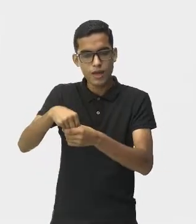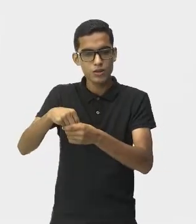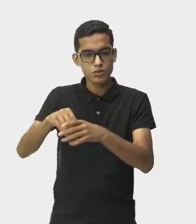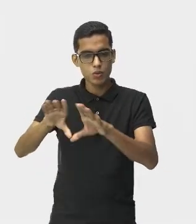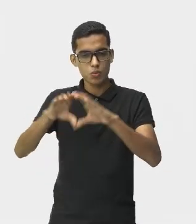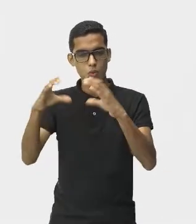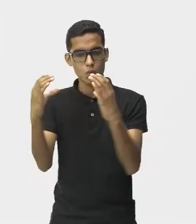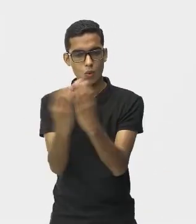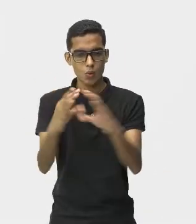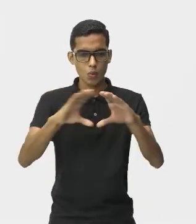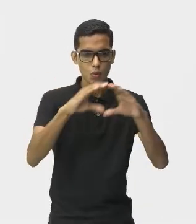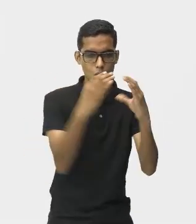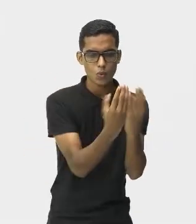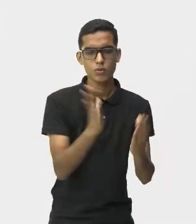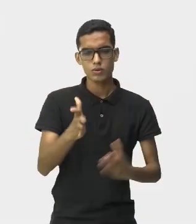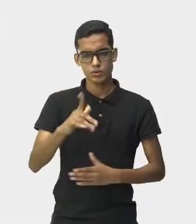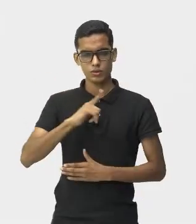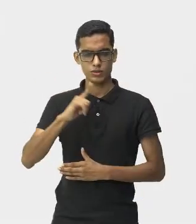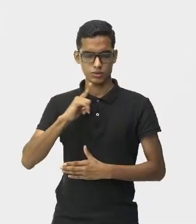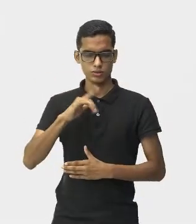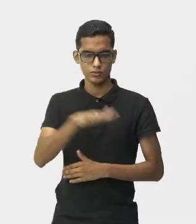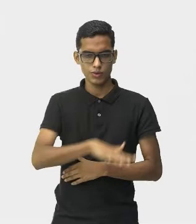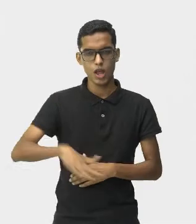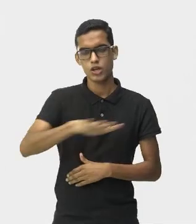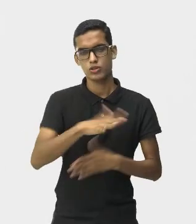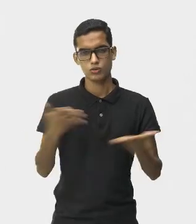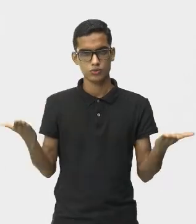ocupavam a região que a gente conhece hoje, tá bem?